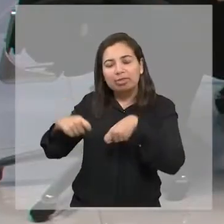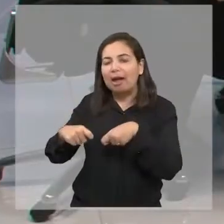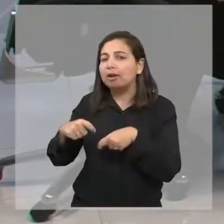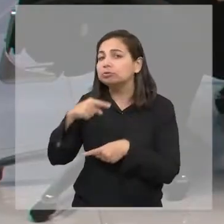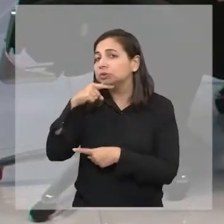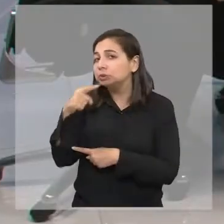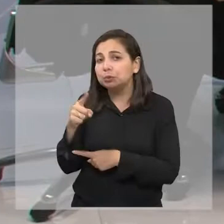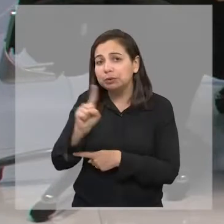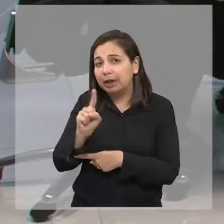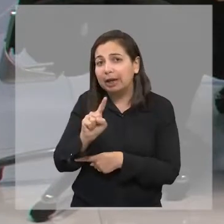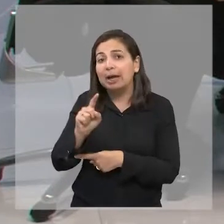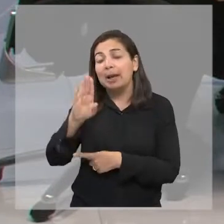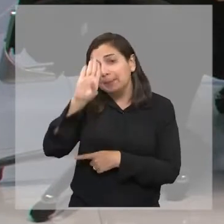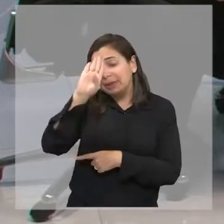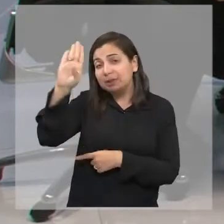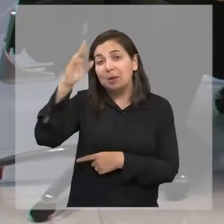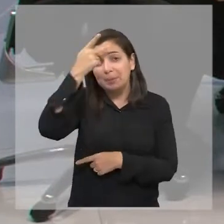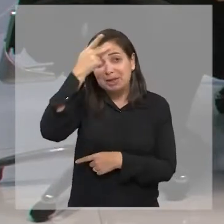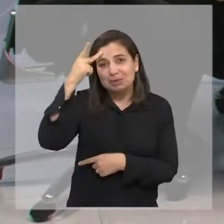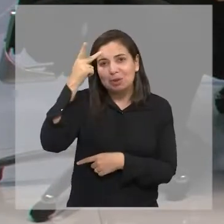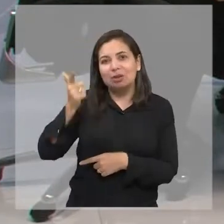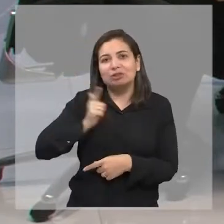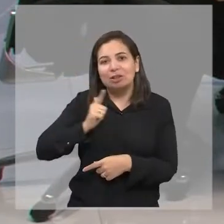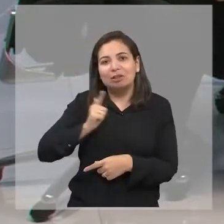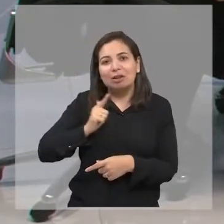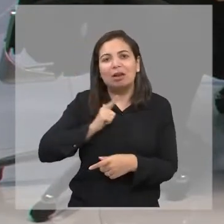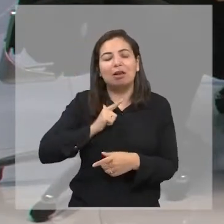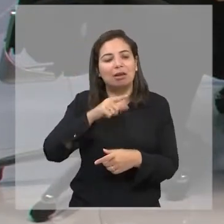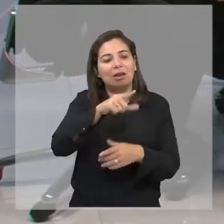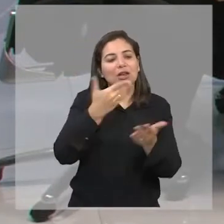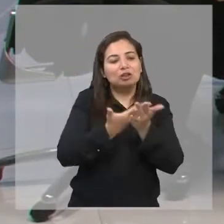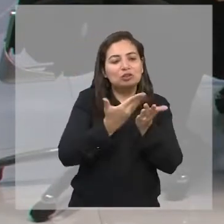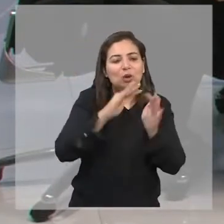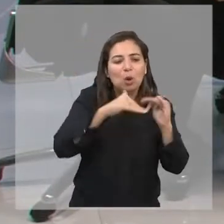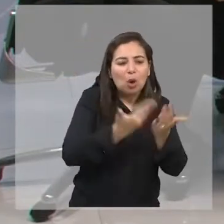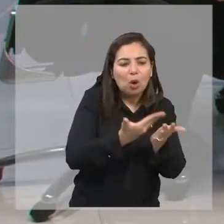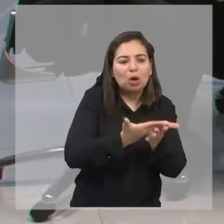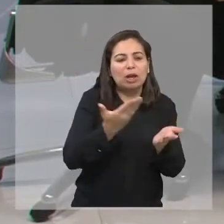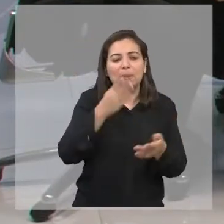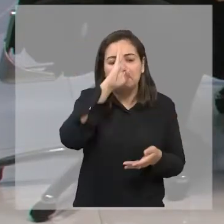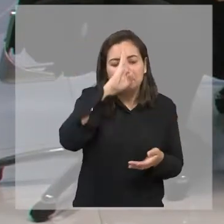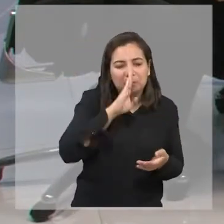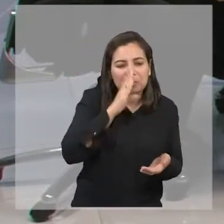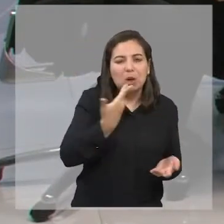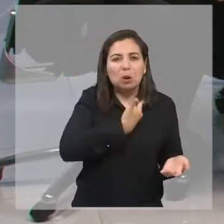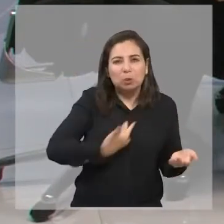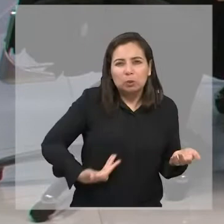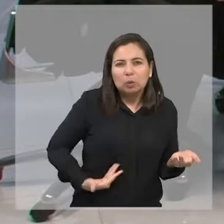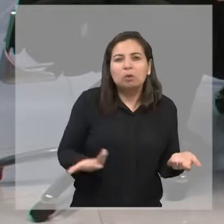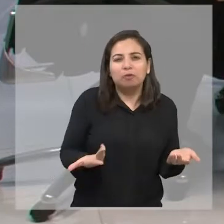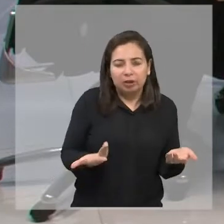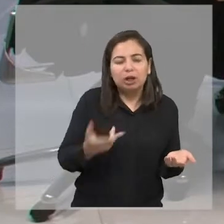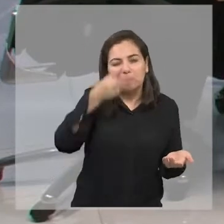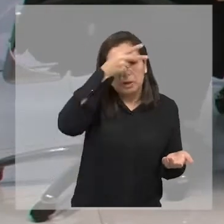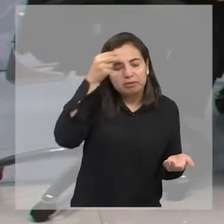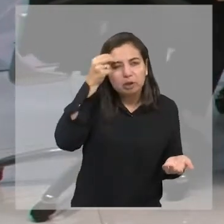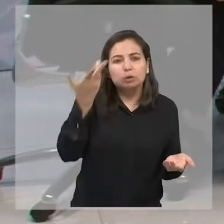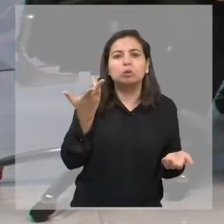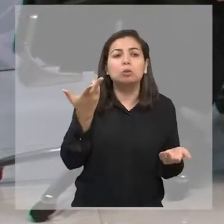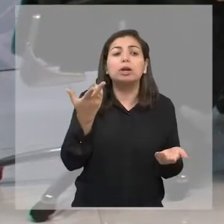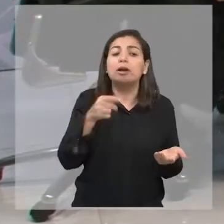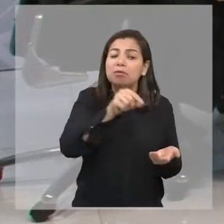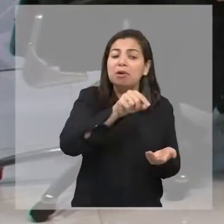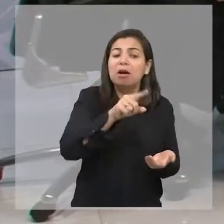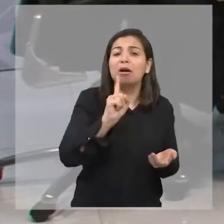massa dos filhos dos trabalhadores, que, portanto, dependem do ensino público para poder estudar, criou-se um financiamento chamado